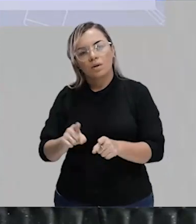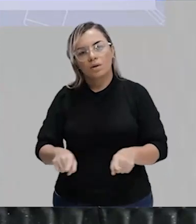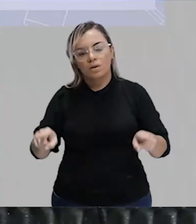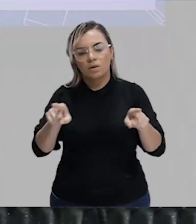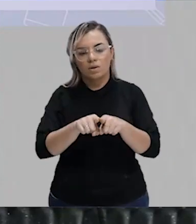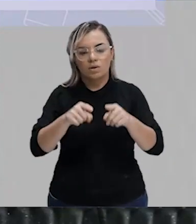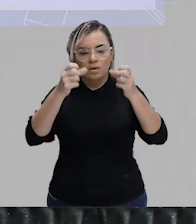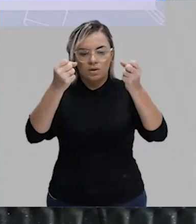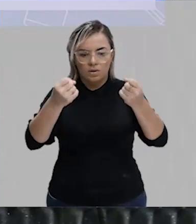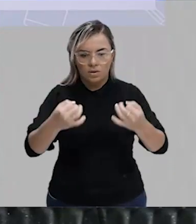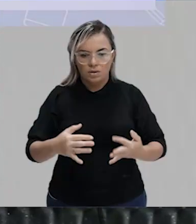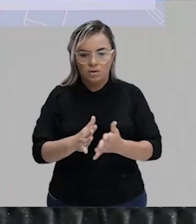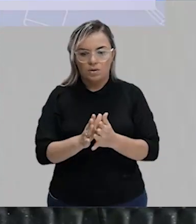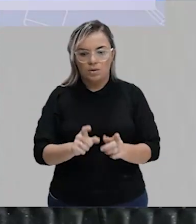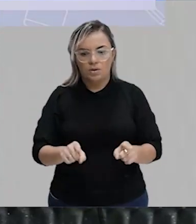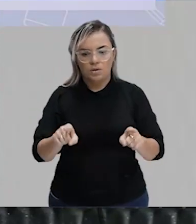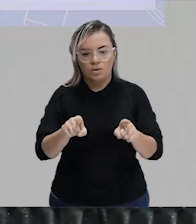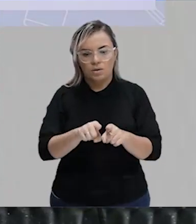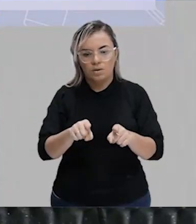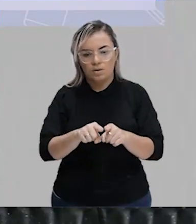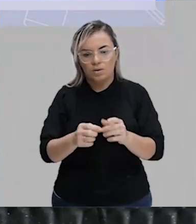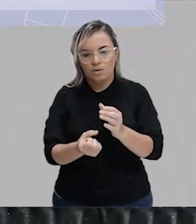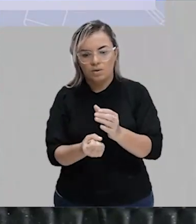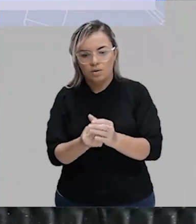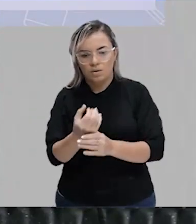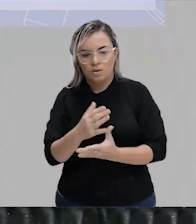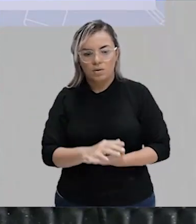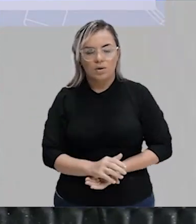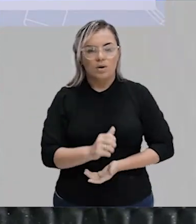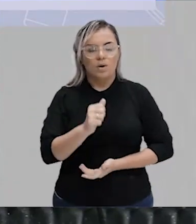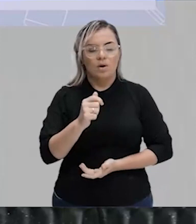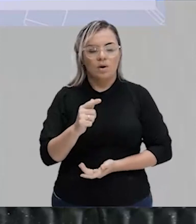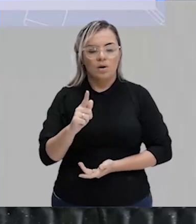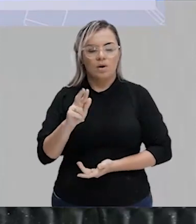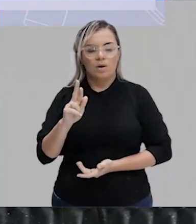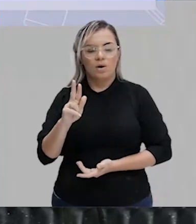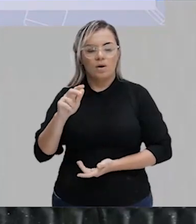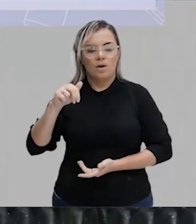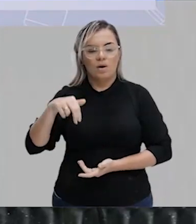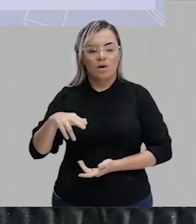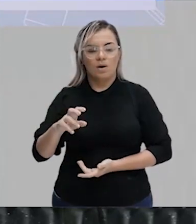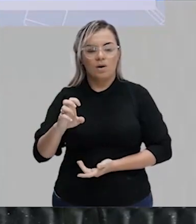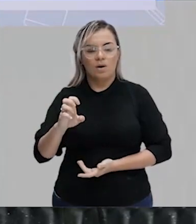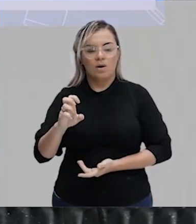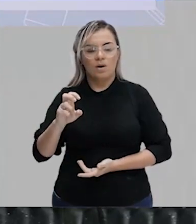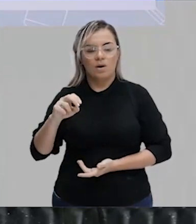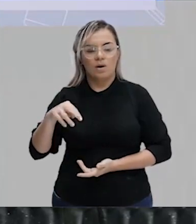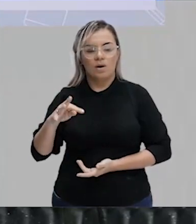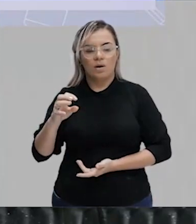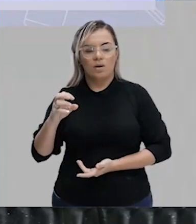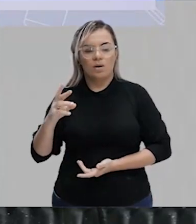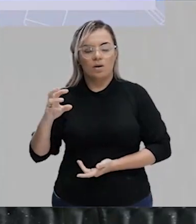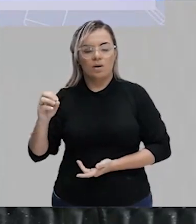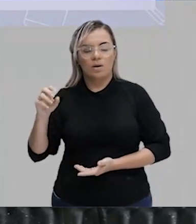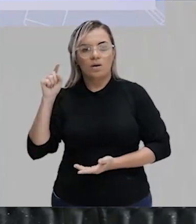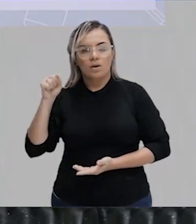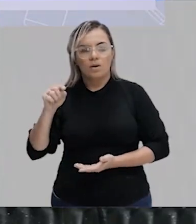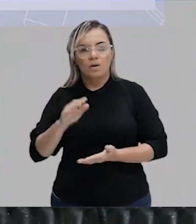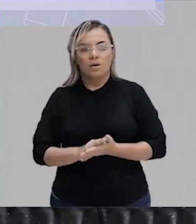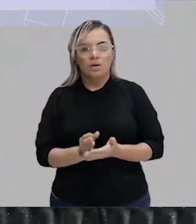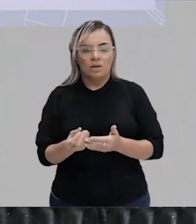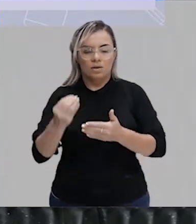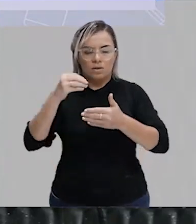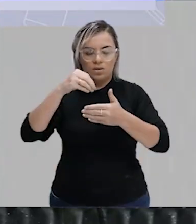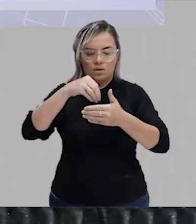aqui o seguinte, que também tem a formação do arquêntero. Olha só, o arquêntero é uma cavidade que fica no meio, na parte